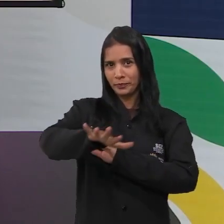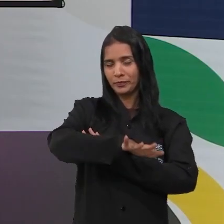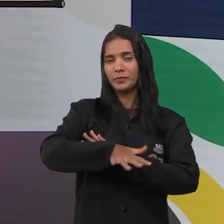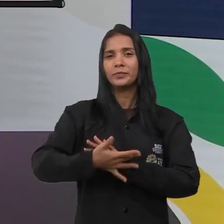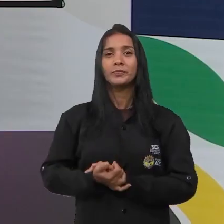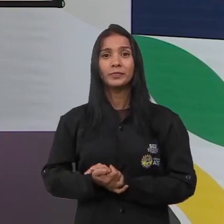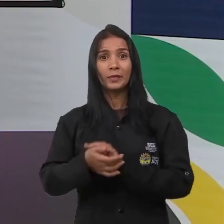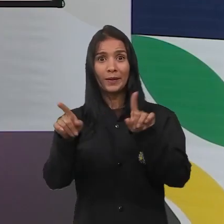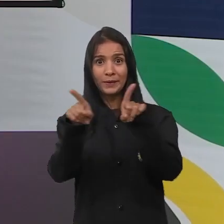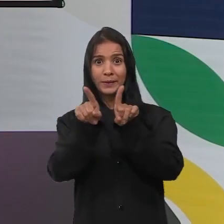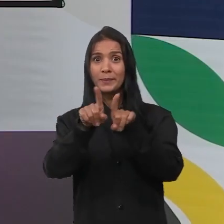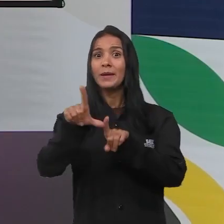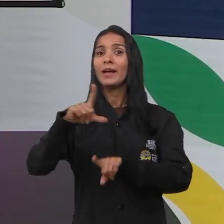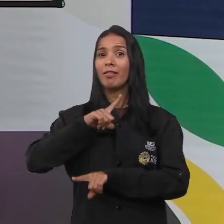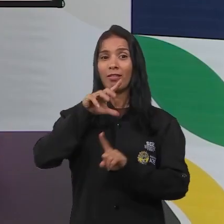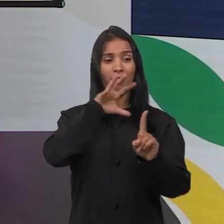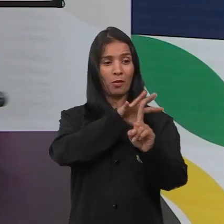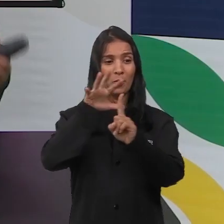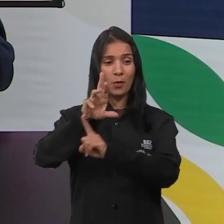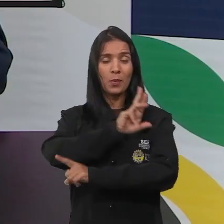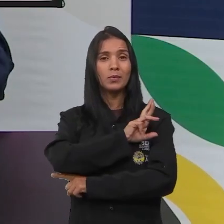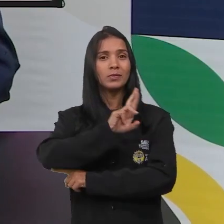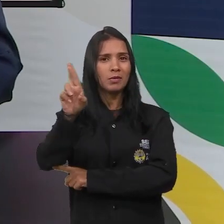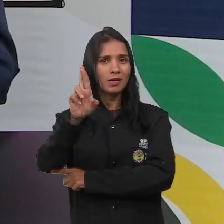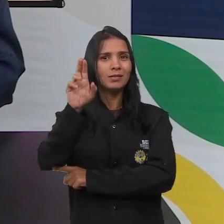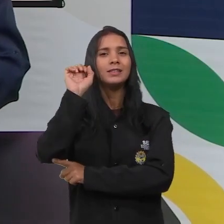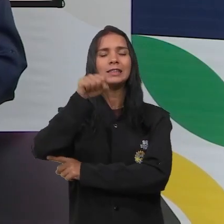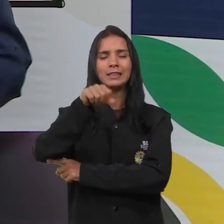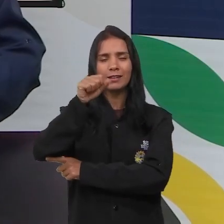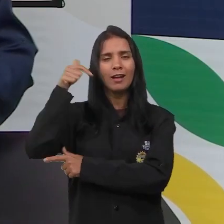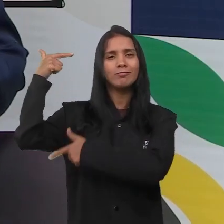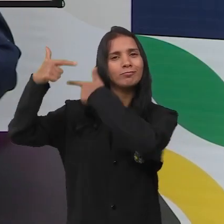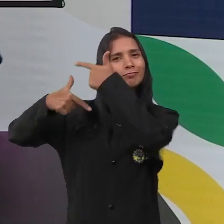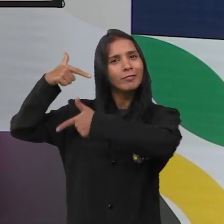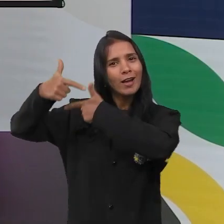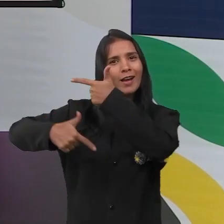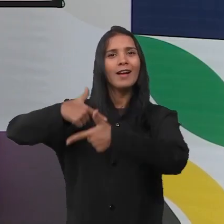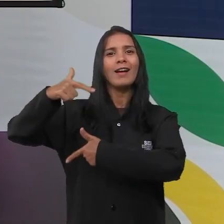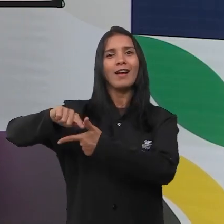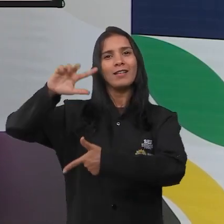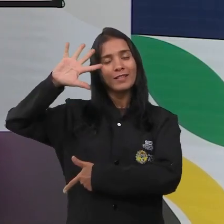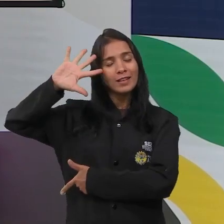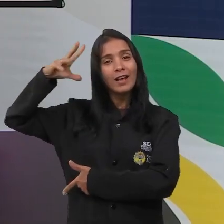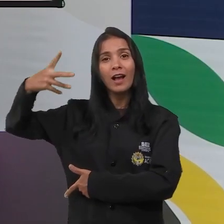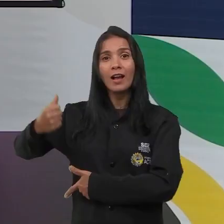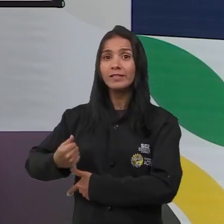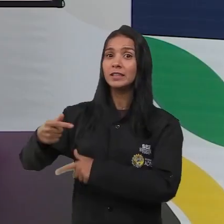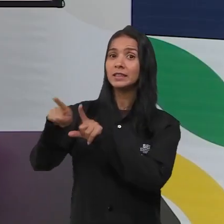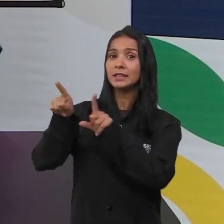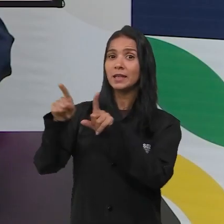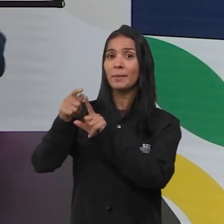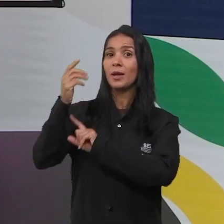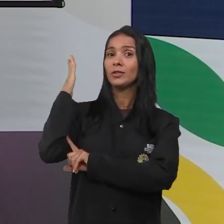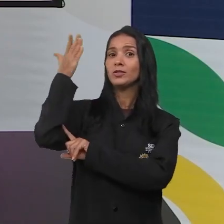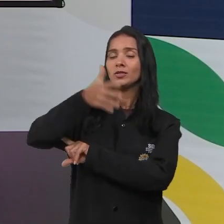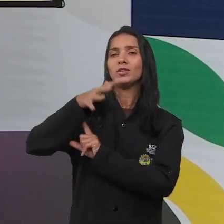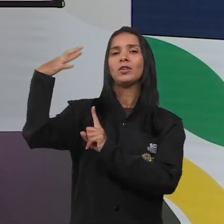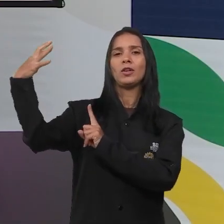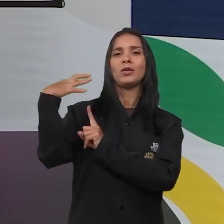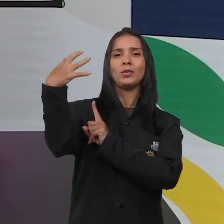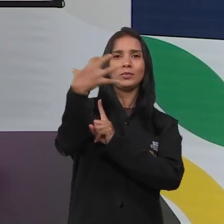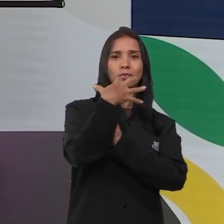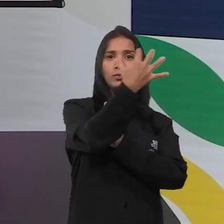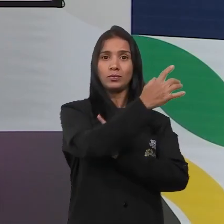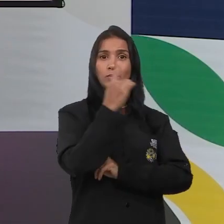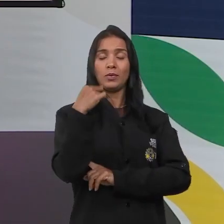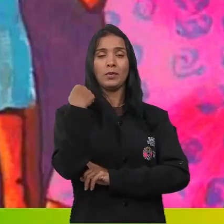influência da religião, sim. A herança africana, ela também vai influenciar aí diretamente os aspectos